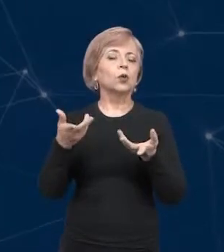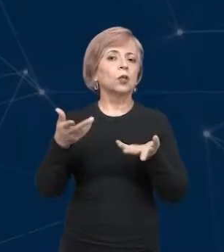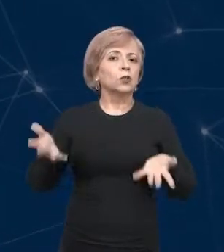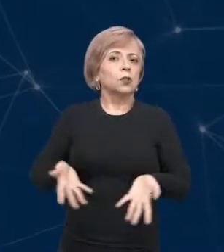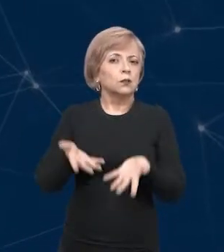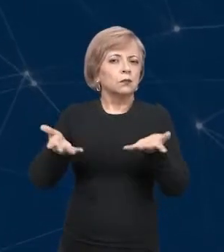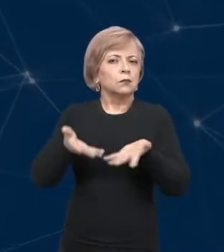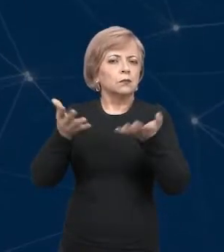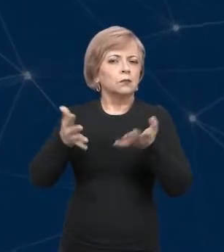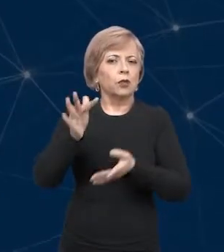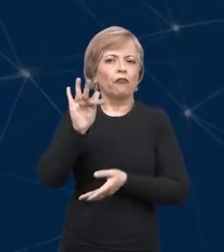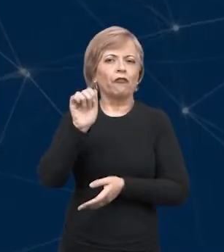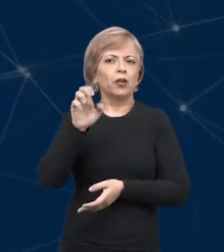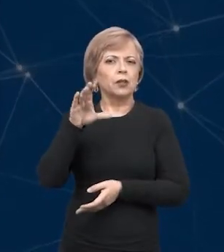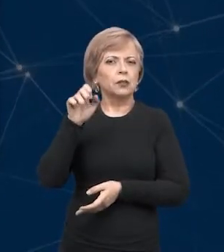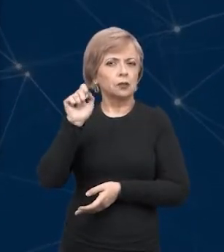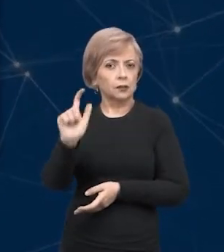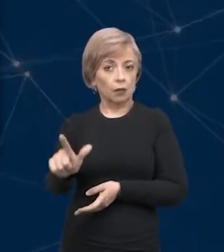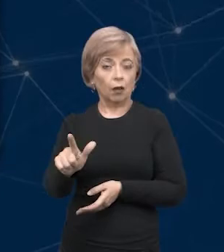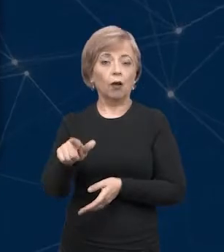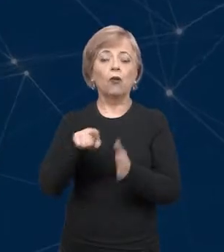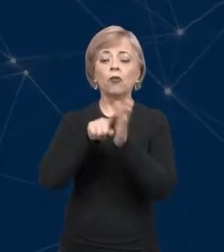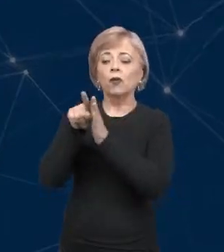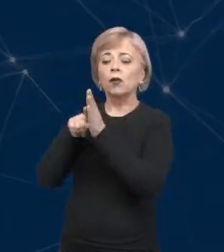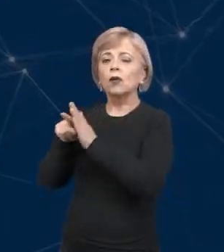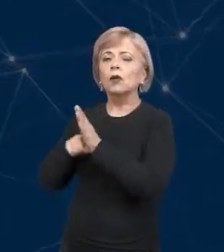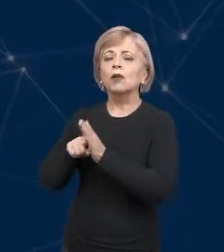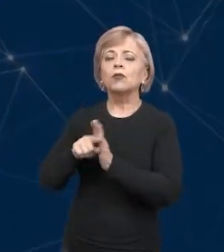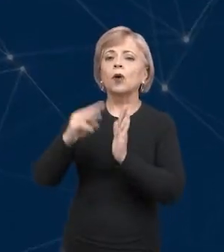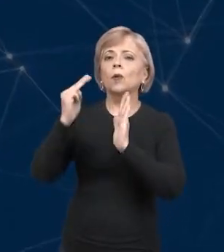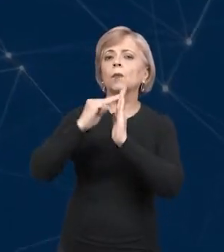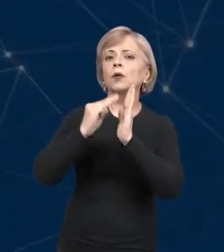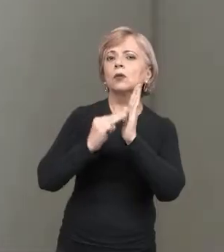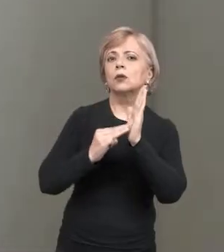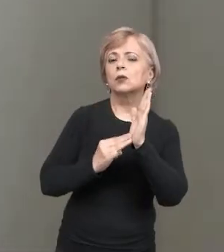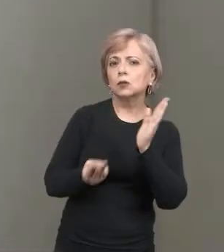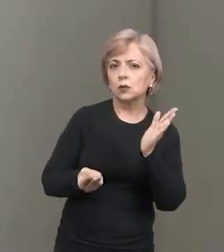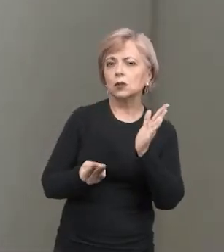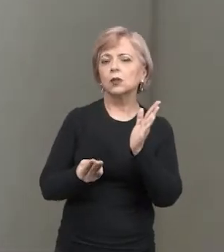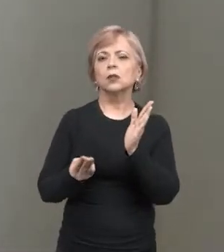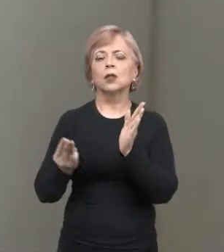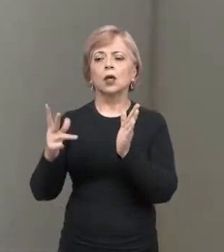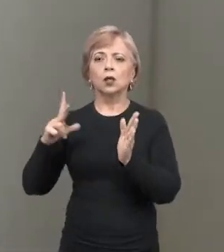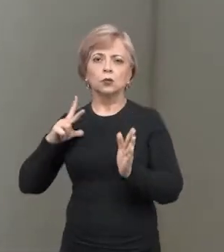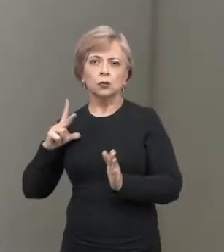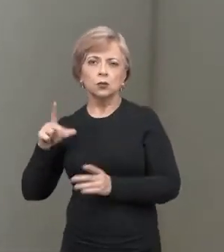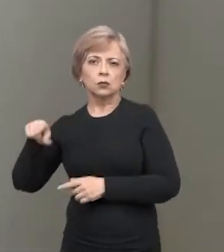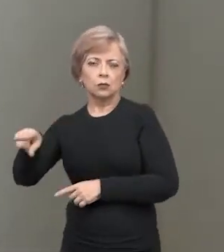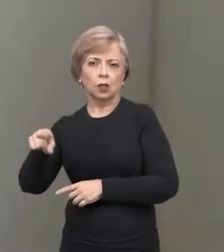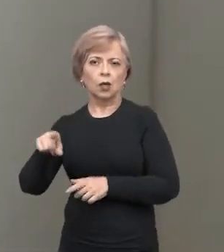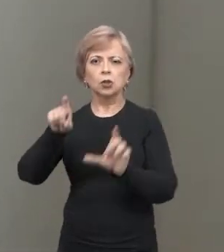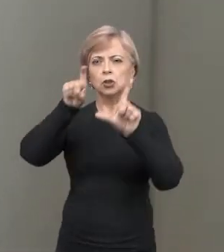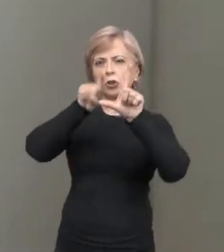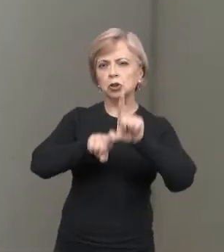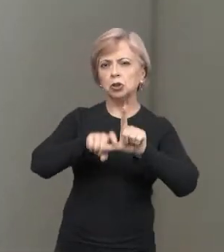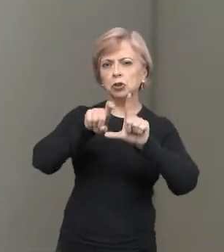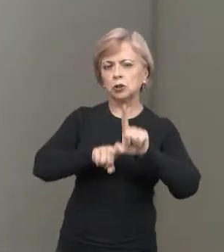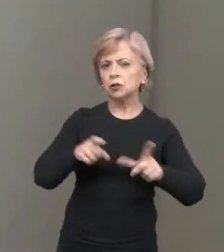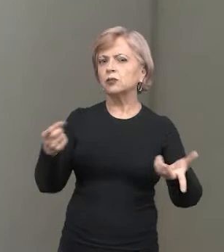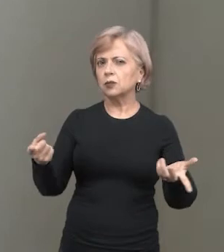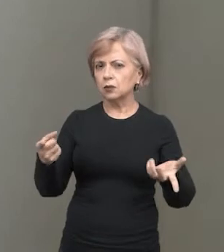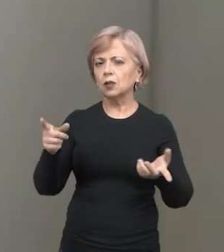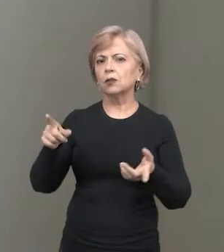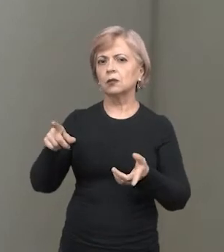fiscais, a verificação da metodologia da securitização de royalties e de dívidas ativas, ou